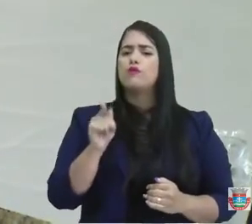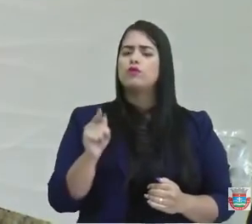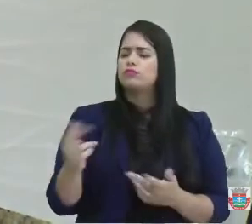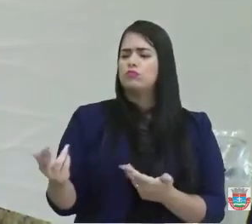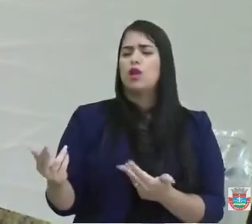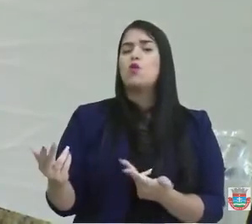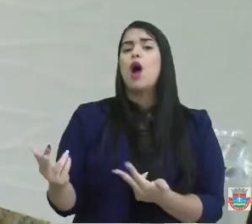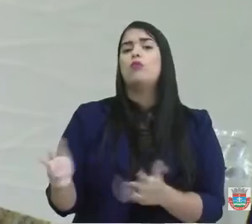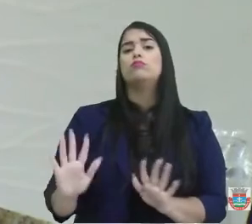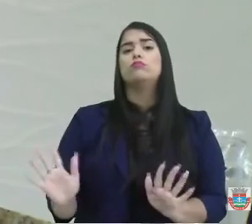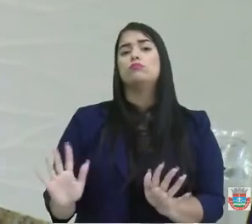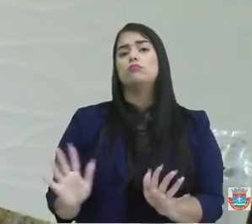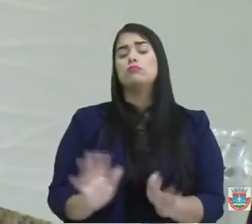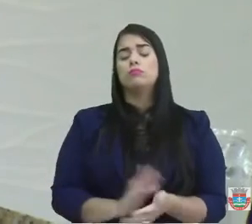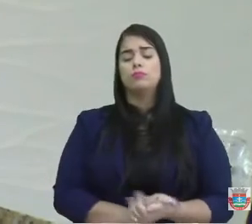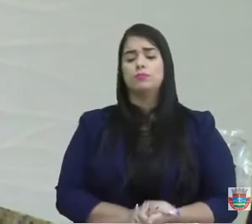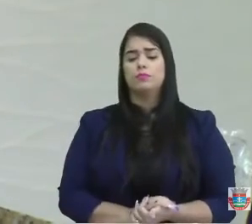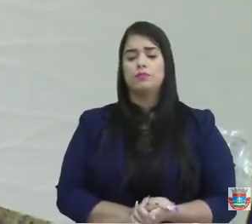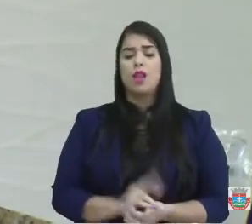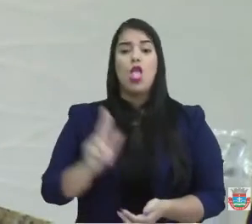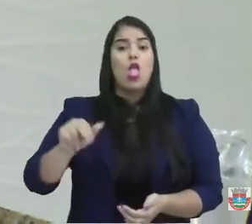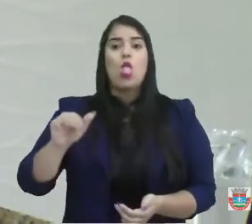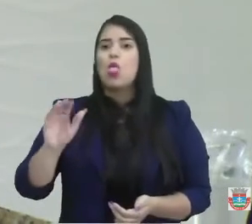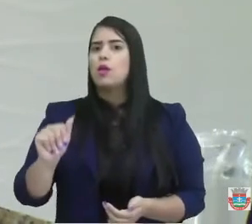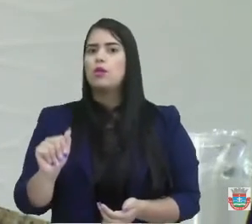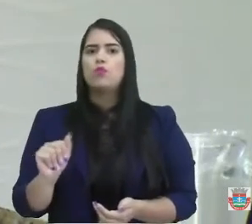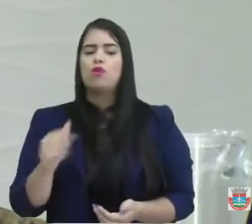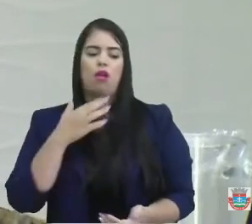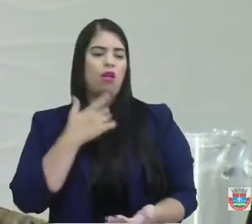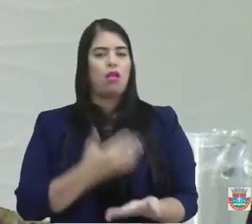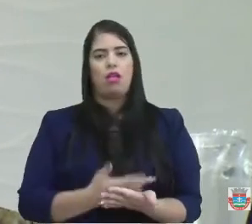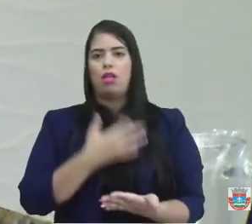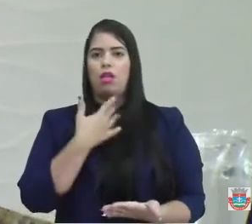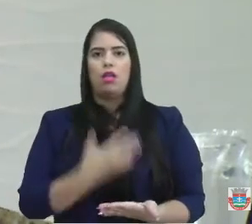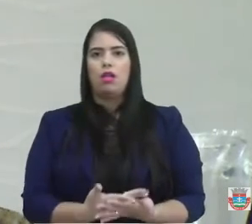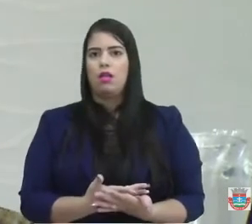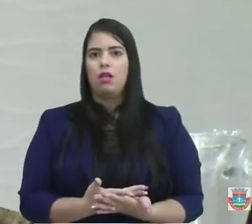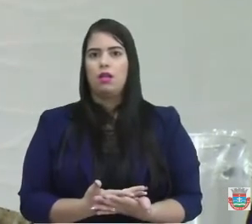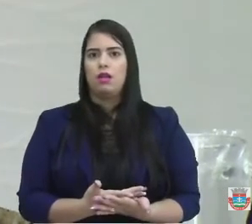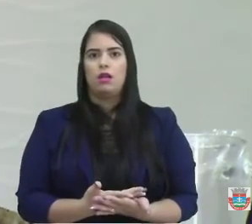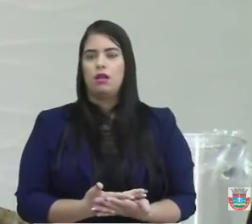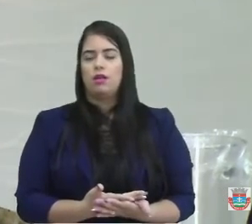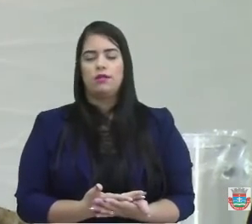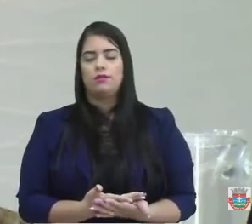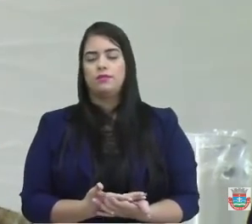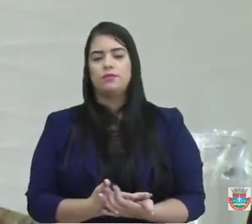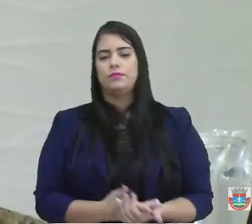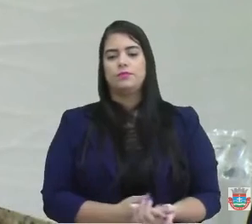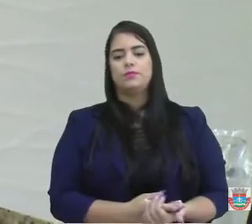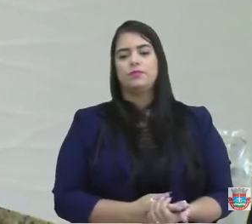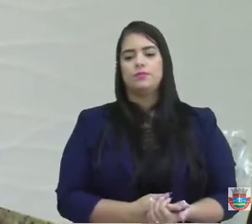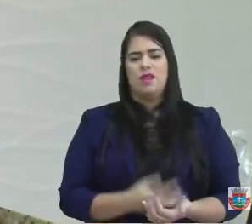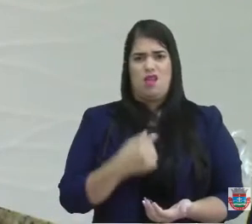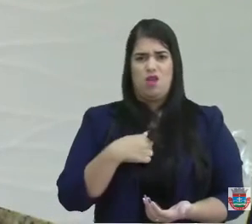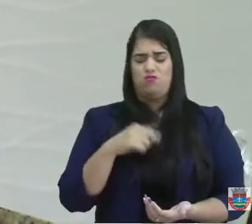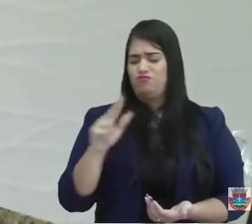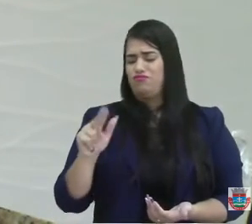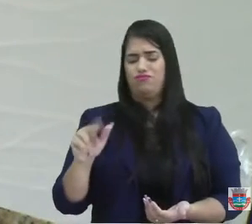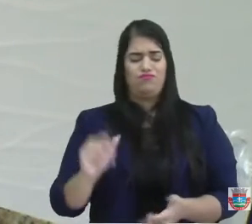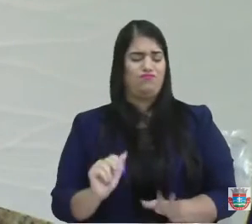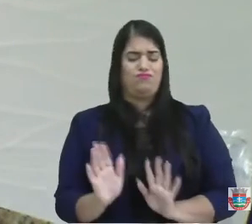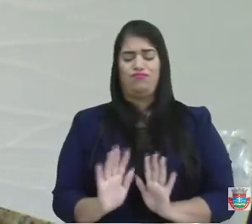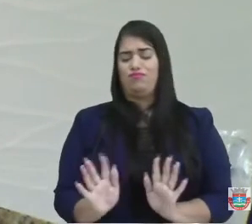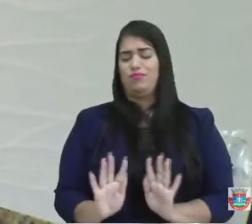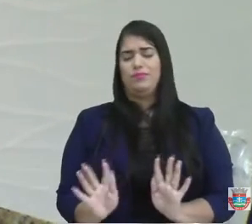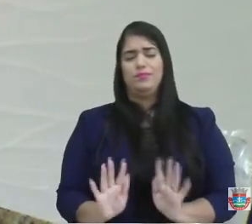Não, negócio é esse. Jamais eu sou puxa-saco de safado de ninguém. E jamais eu vou ser babão, puxa-saco de ninguém. Como tem meia dúzia